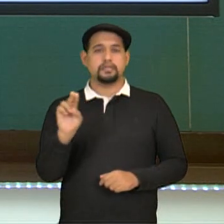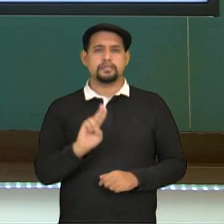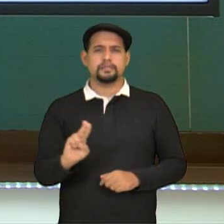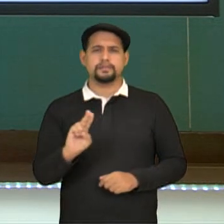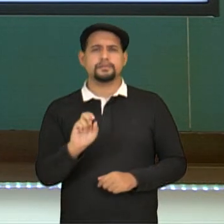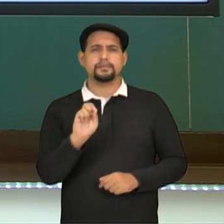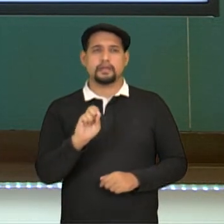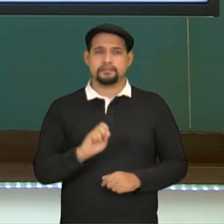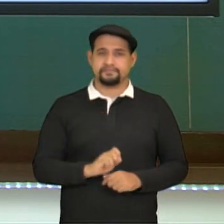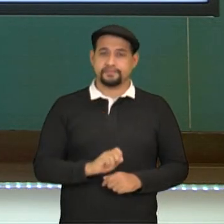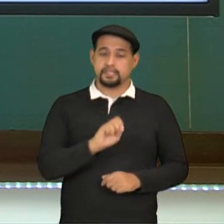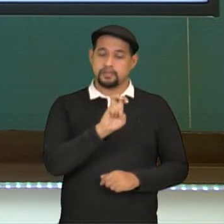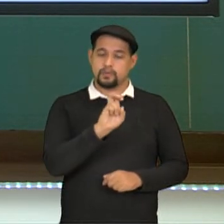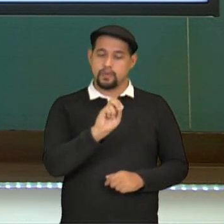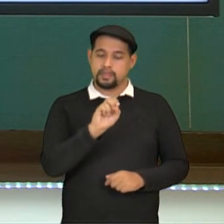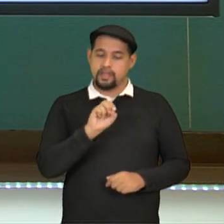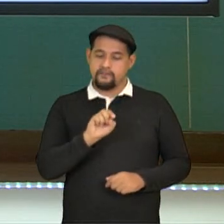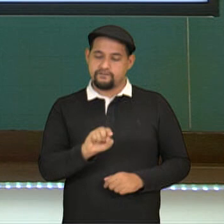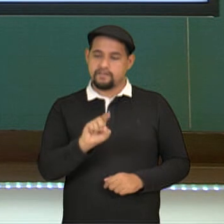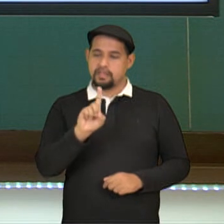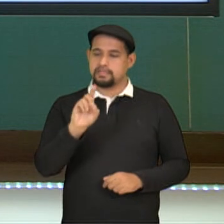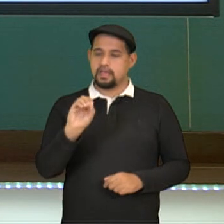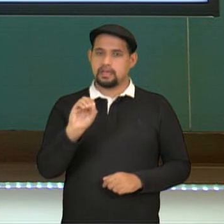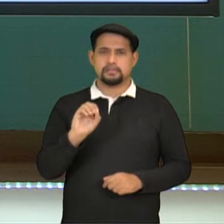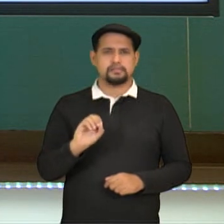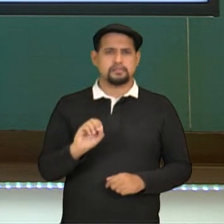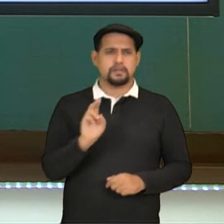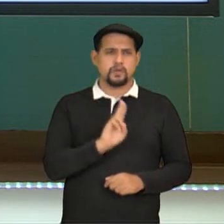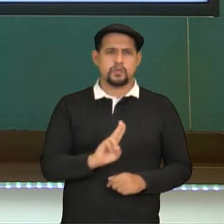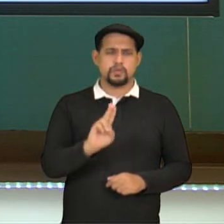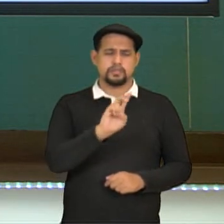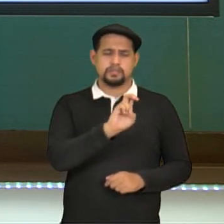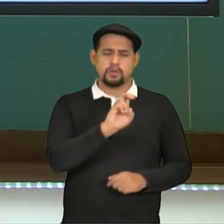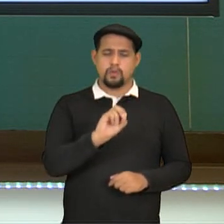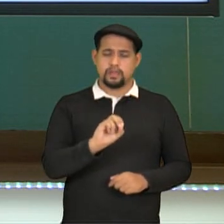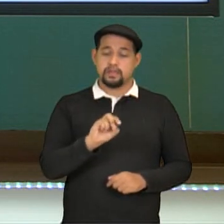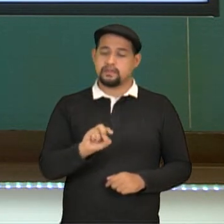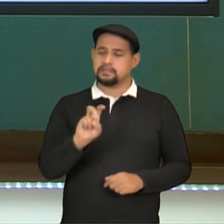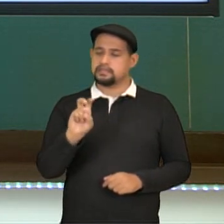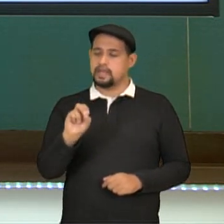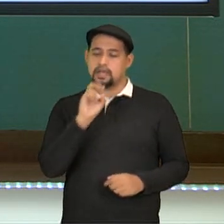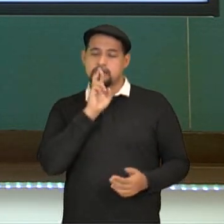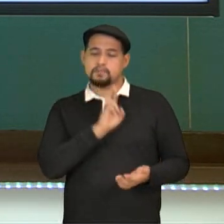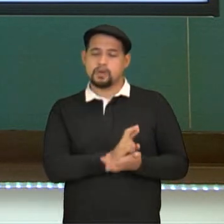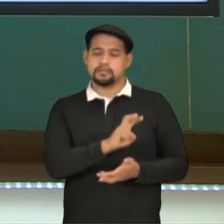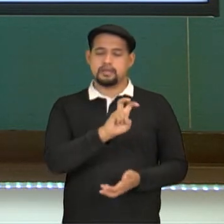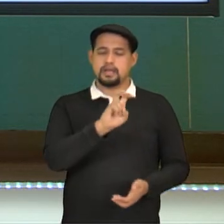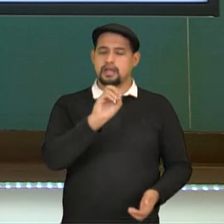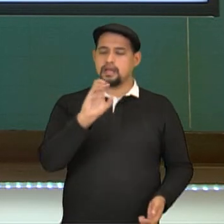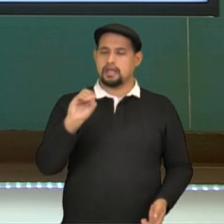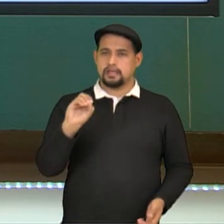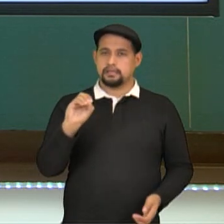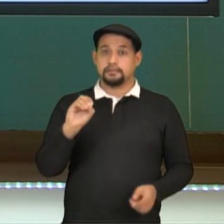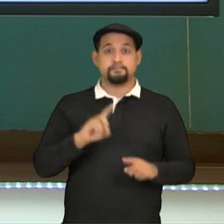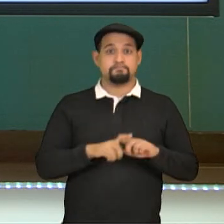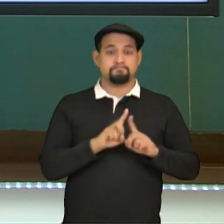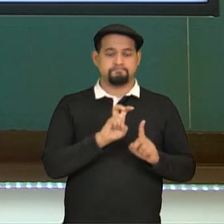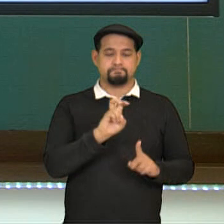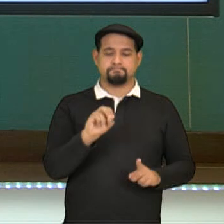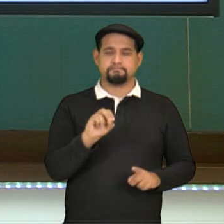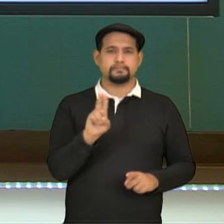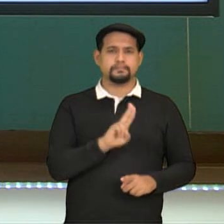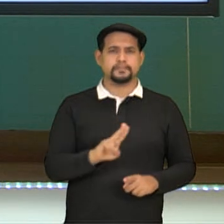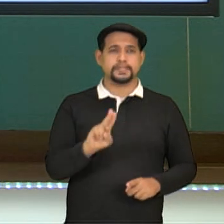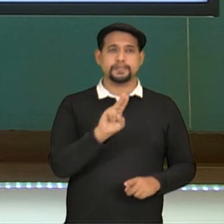quê? 50 vezes 10. Então eu posso pegar esse 50 vezes 10 vai dar o 500. E esse 50 eu posso